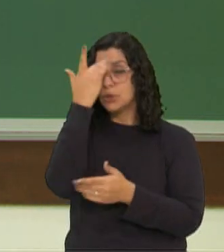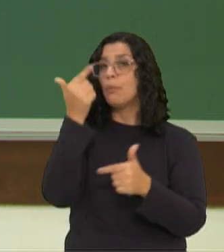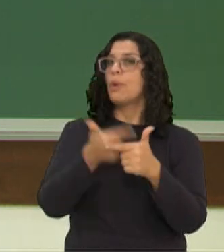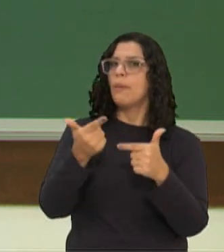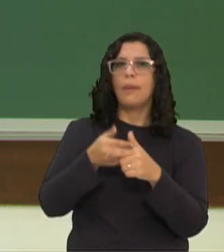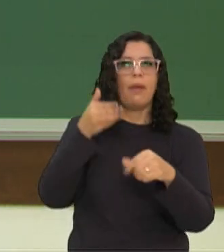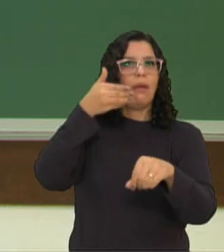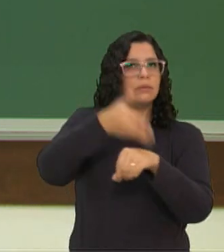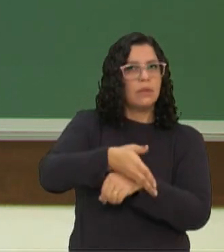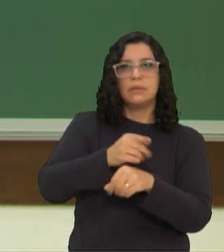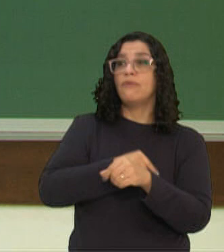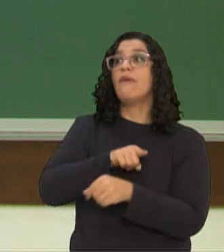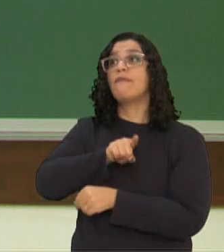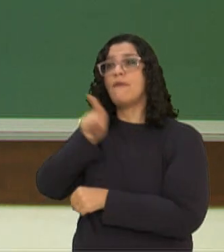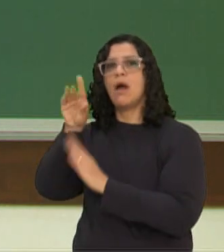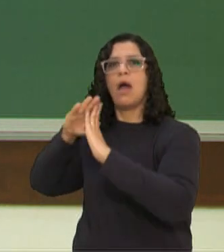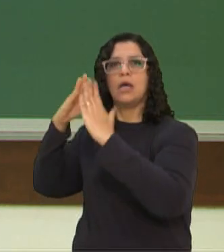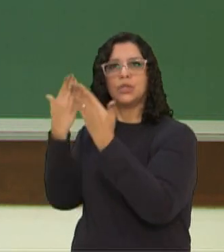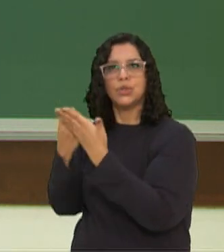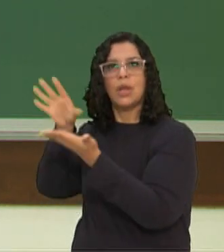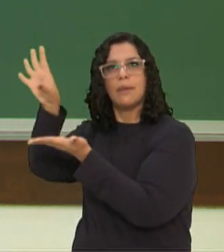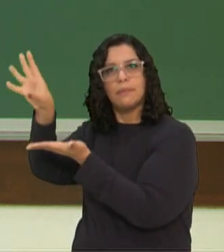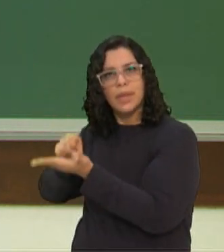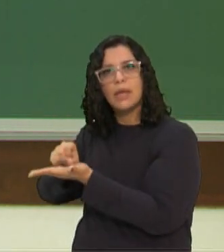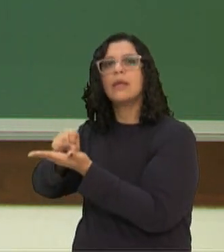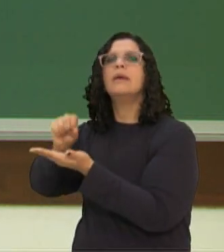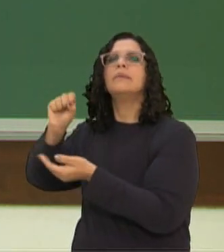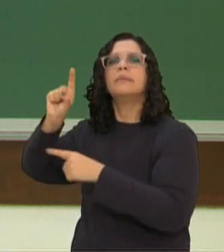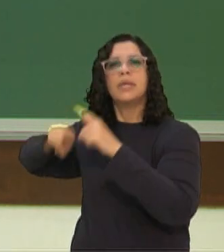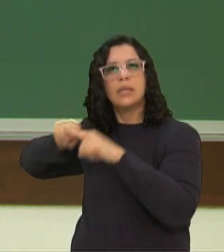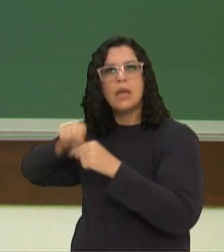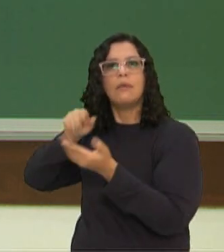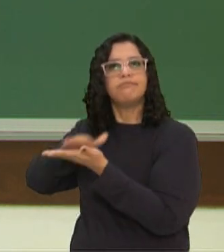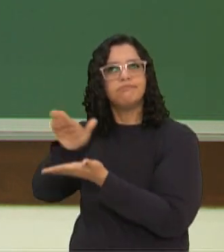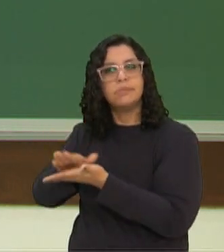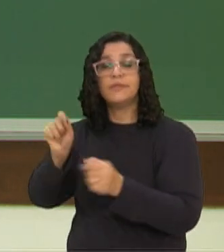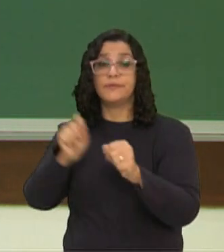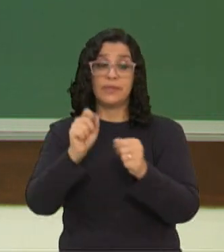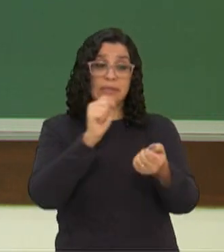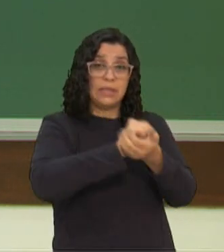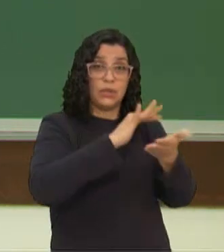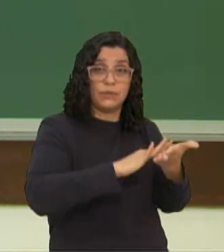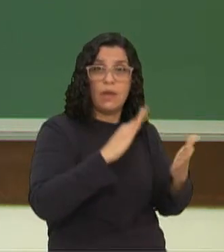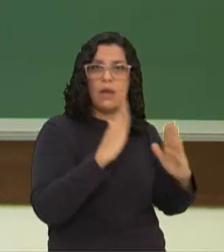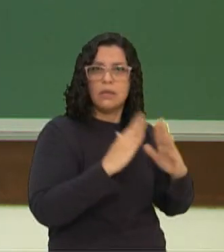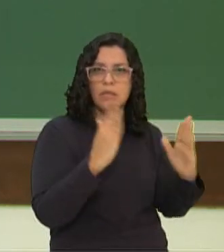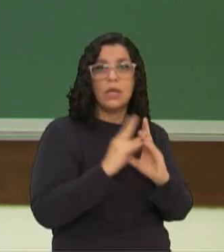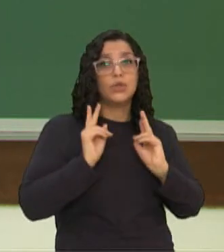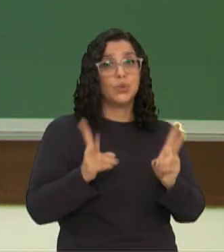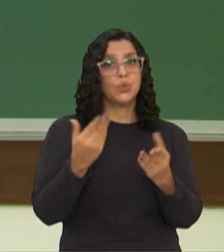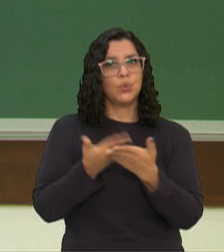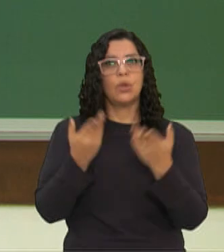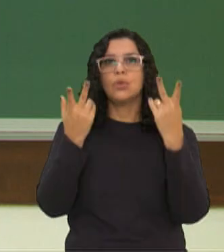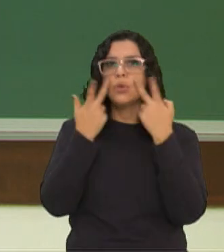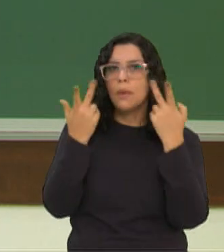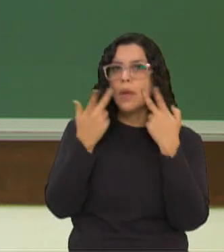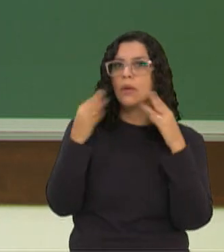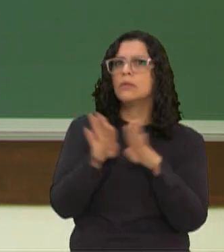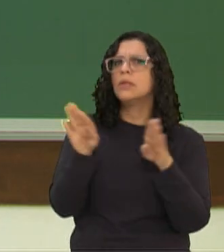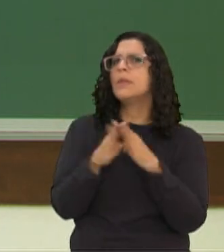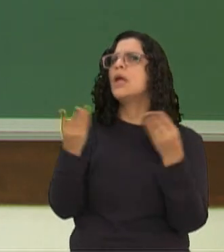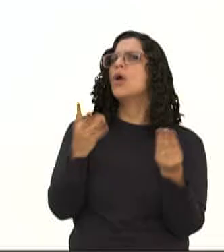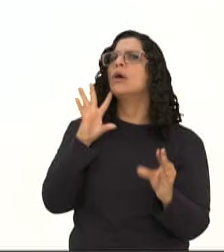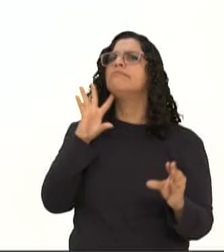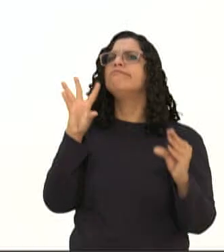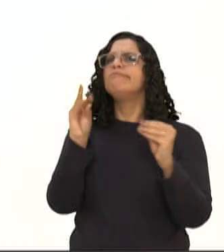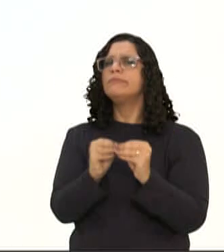problema de acesso, não deixem de ir na escola recolher os materiais impressos, para que assim possamos dar continuidade ao nosso ano letivo. Quais são as